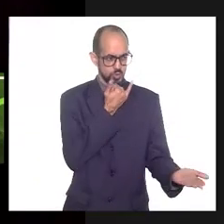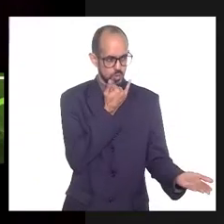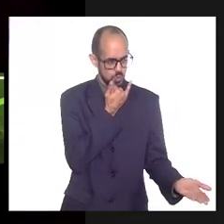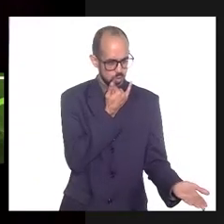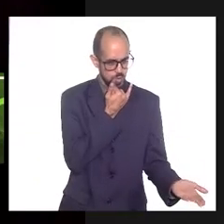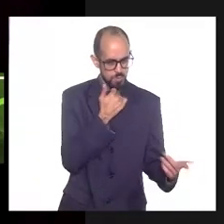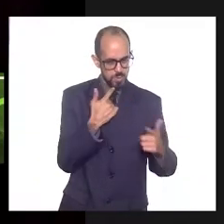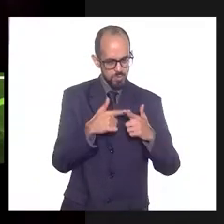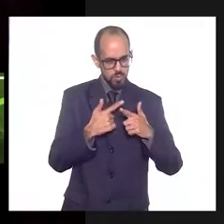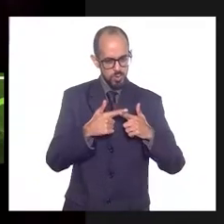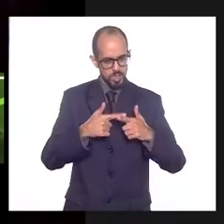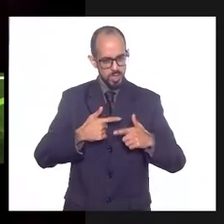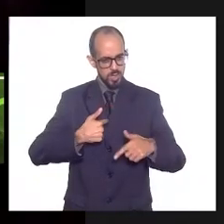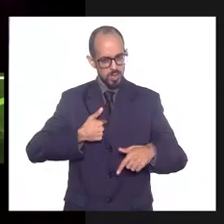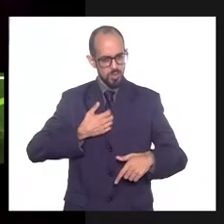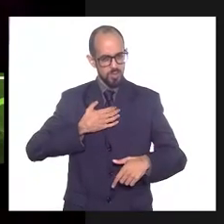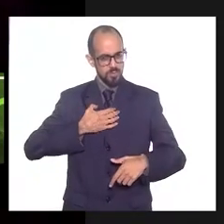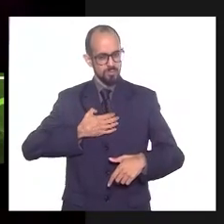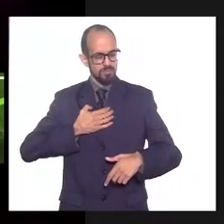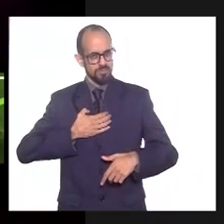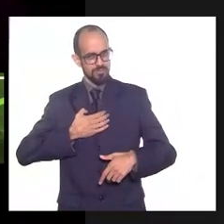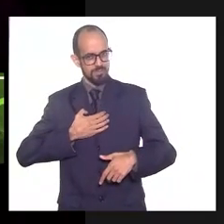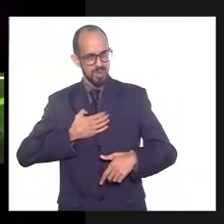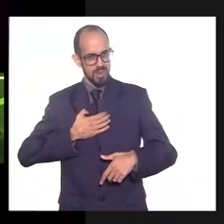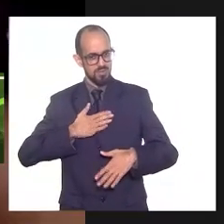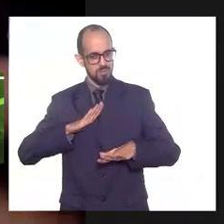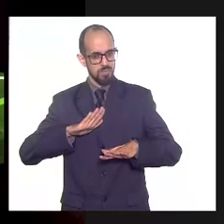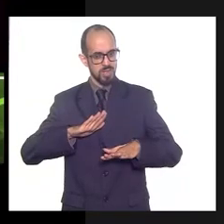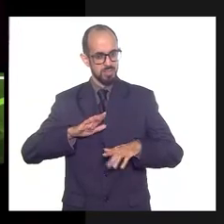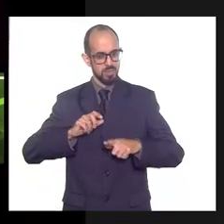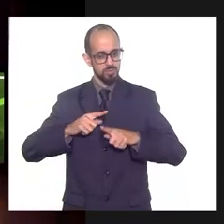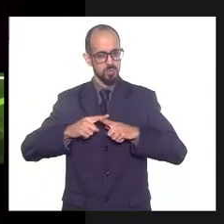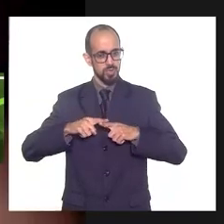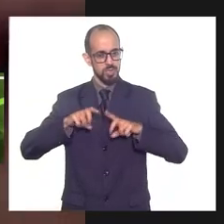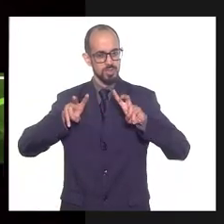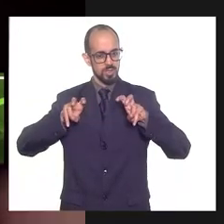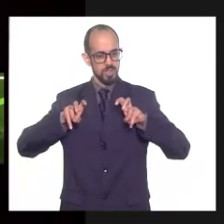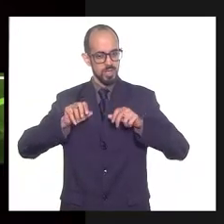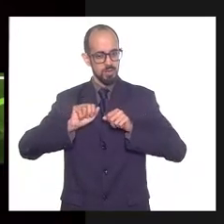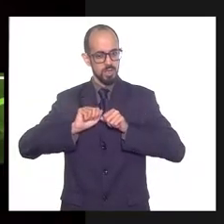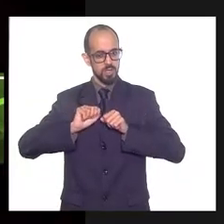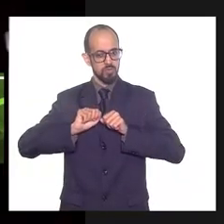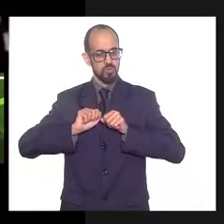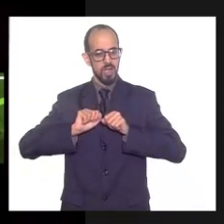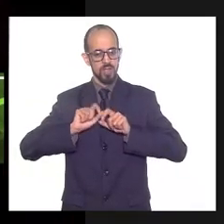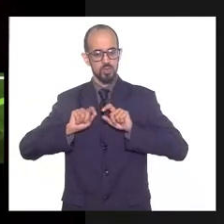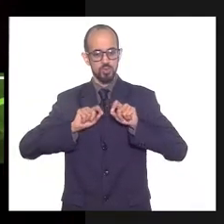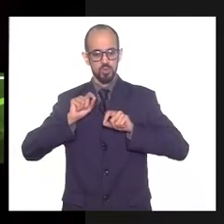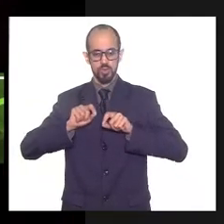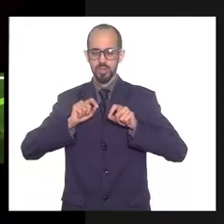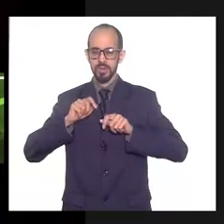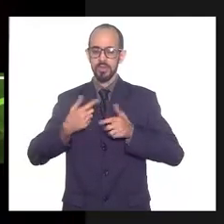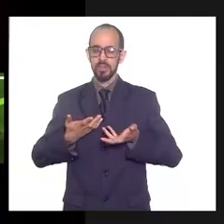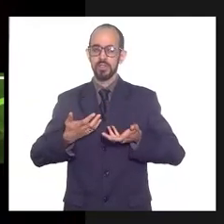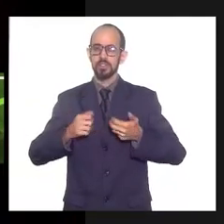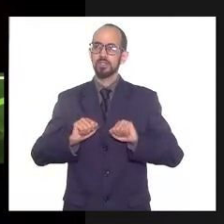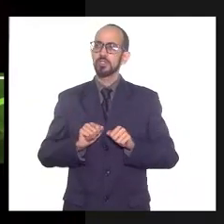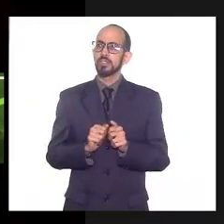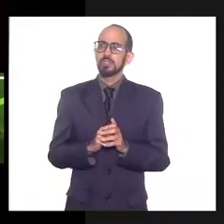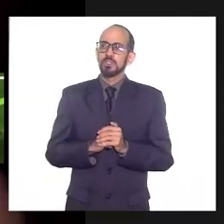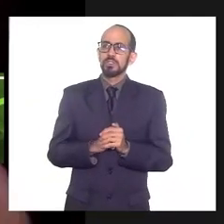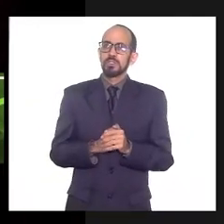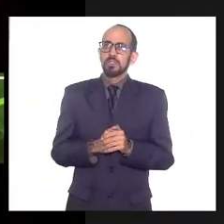Aquela meia exaltação mas é que esse sistema geralmente de mobilização de uma forma